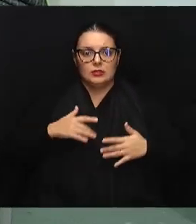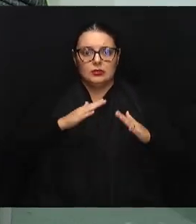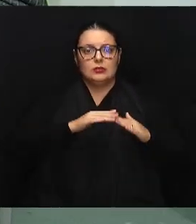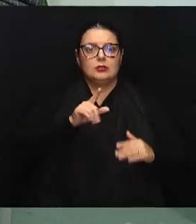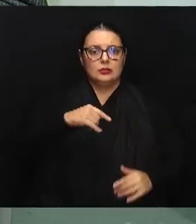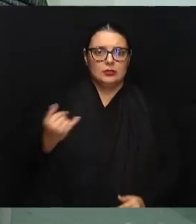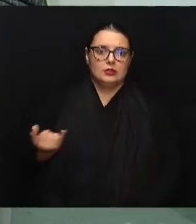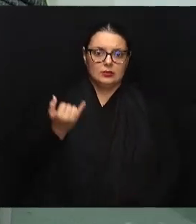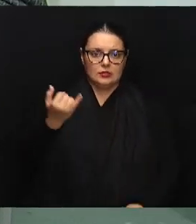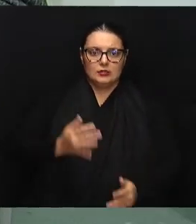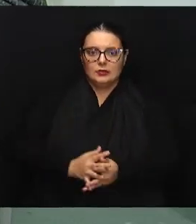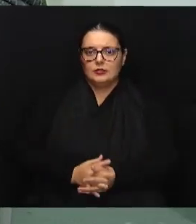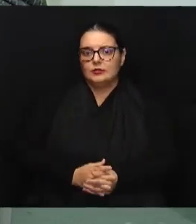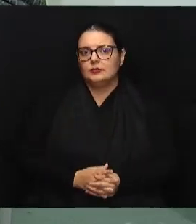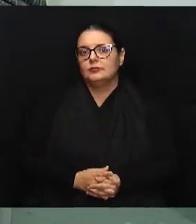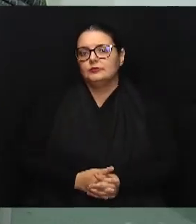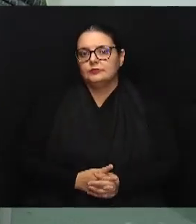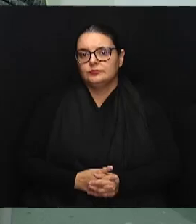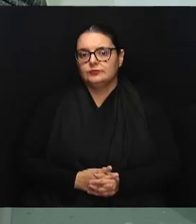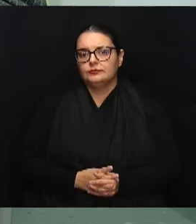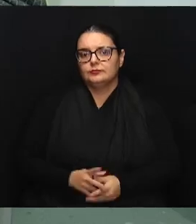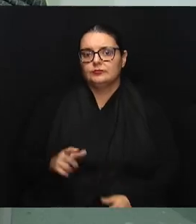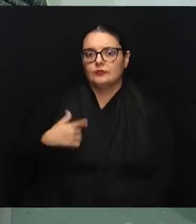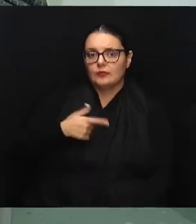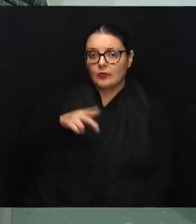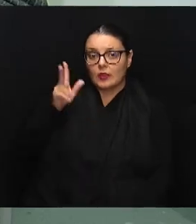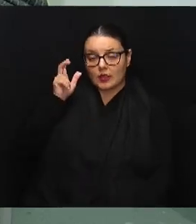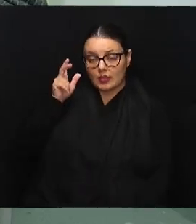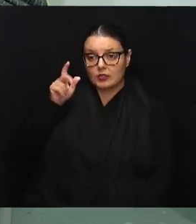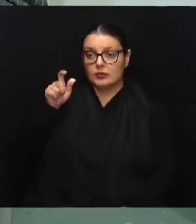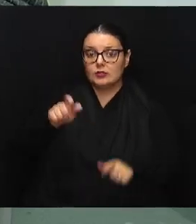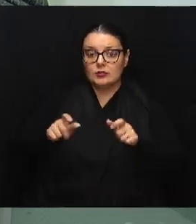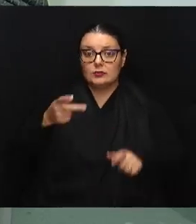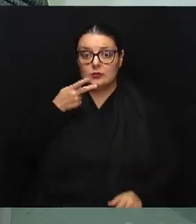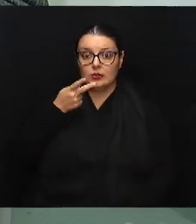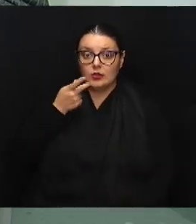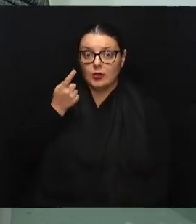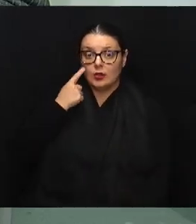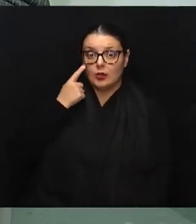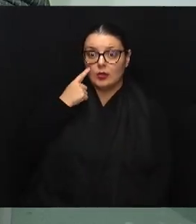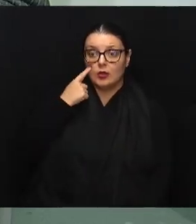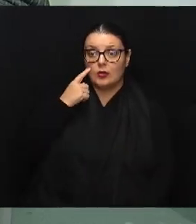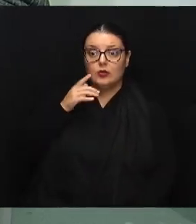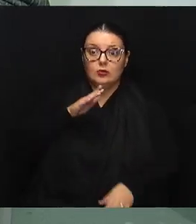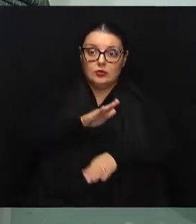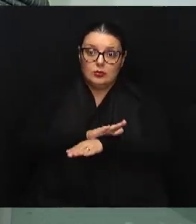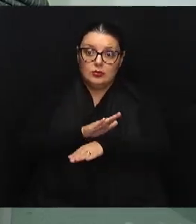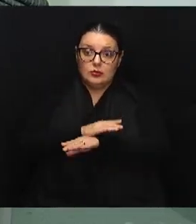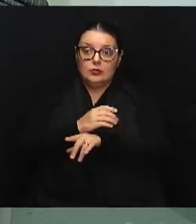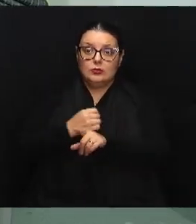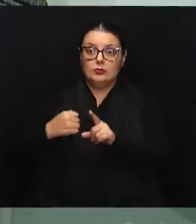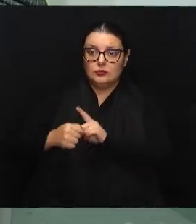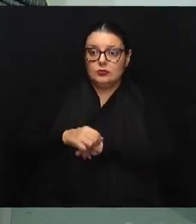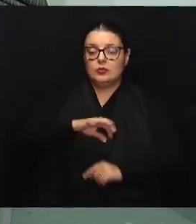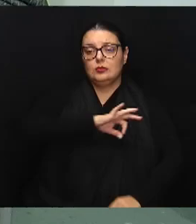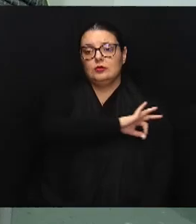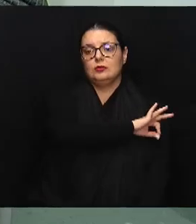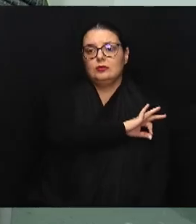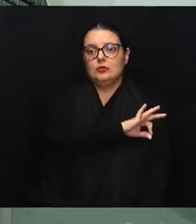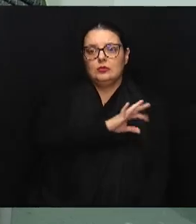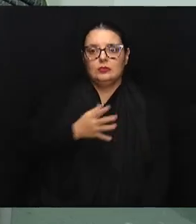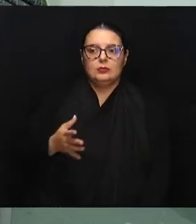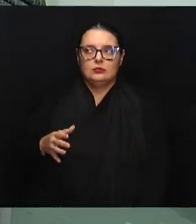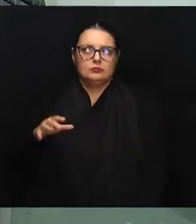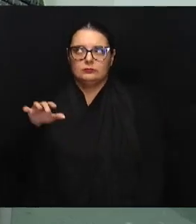muito importante. A gente escuta muitas pessoas comentarem, olha, o assistente social da prefeitura de cidade